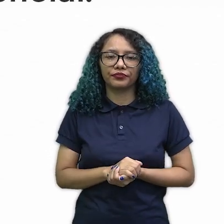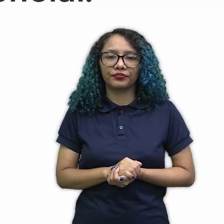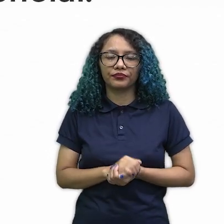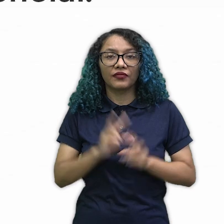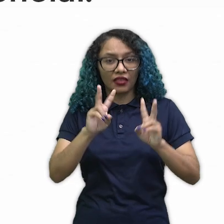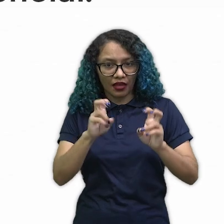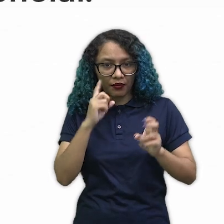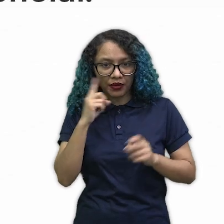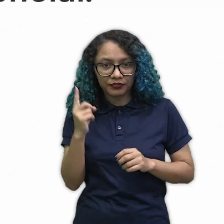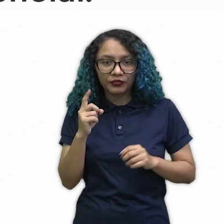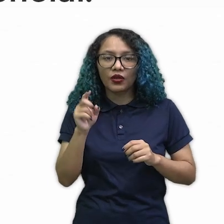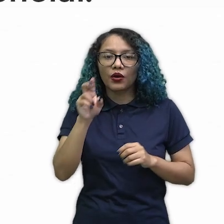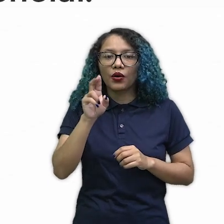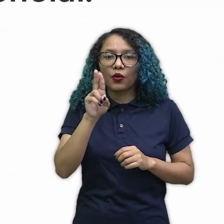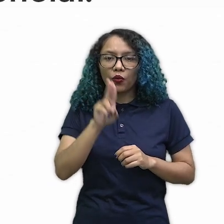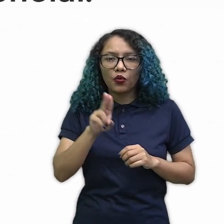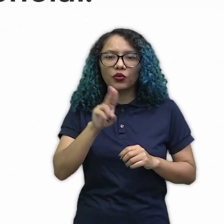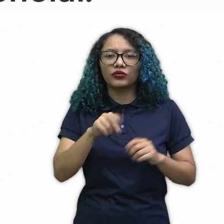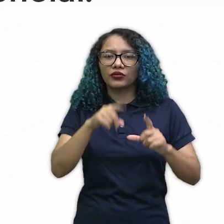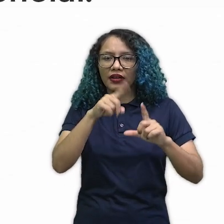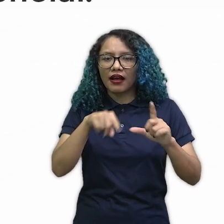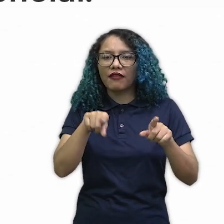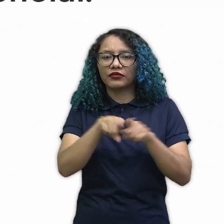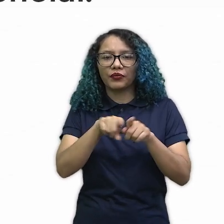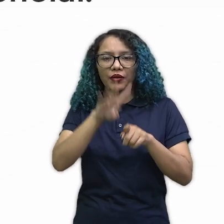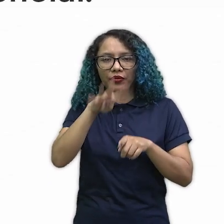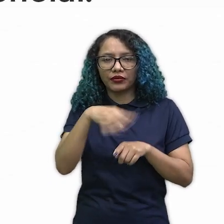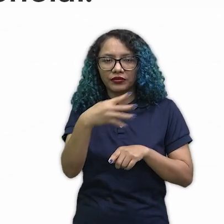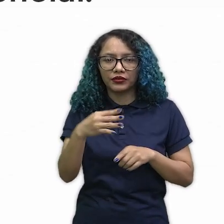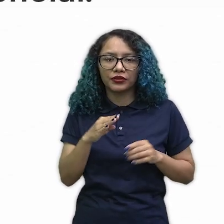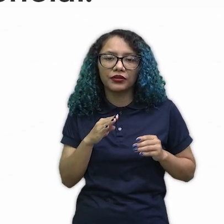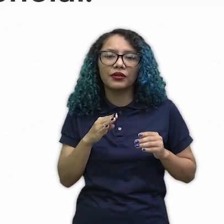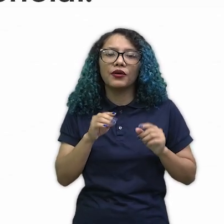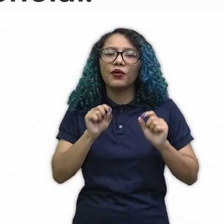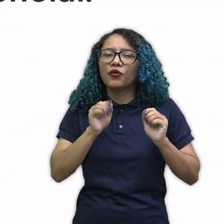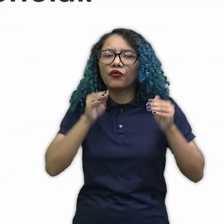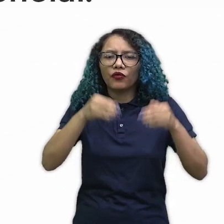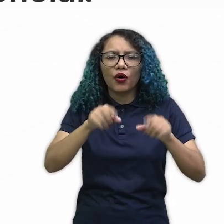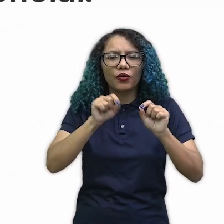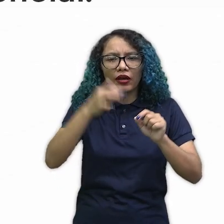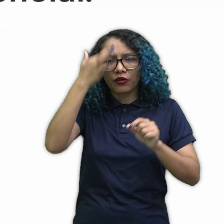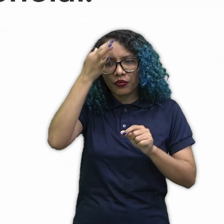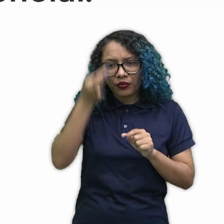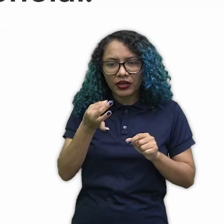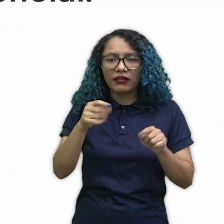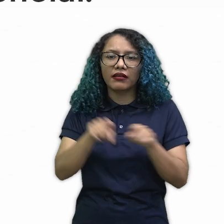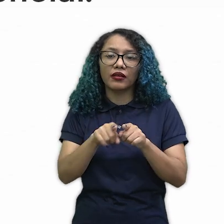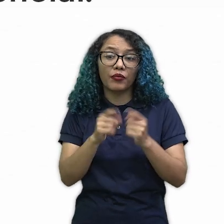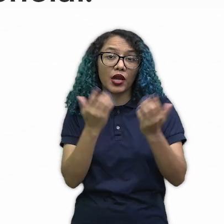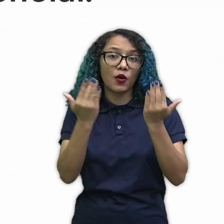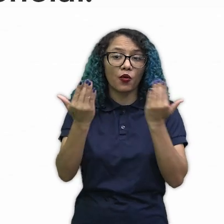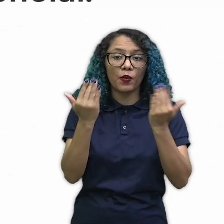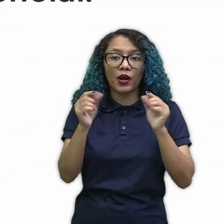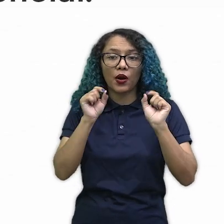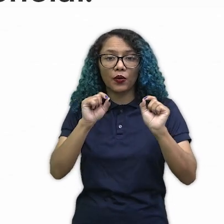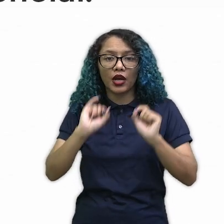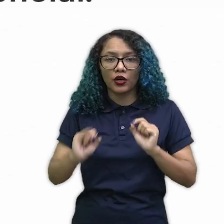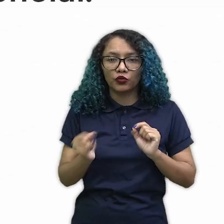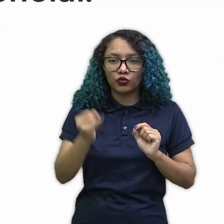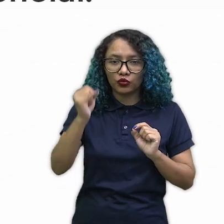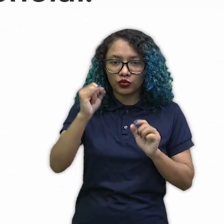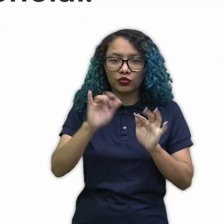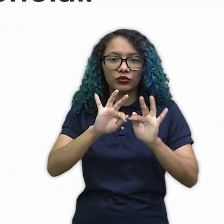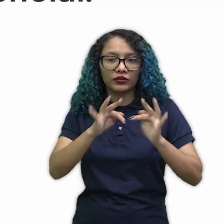objeto de conhecimento, utilização de gráficos e planilhas que permitam a interpretação e comparação que envolva